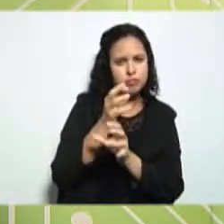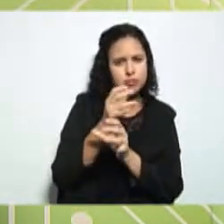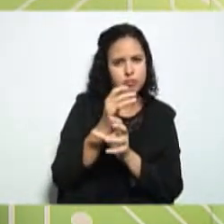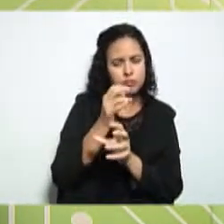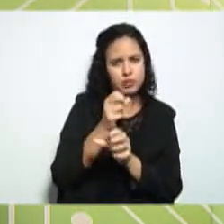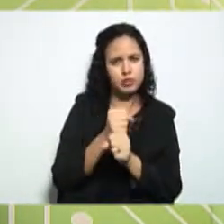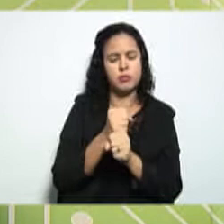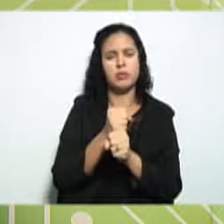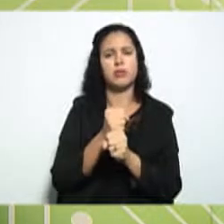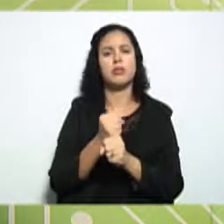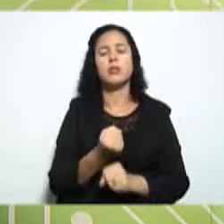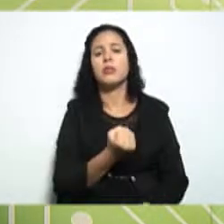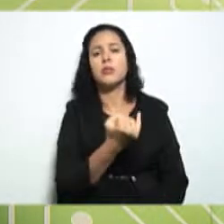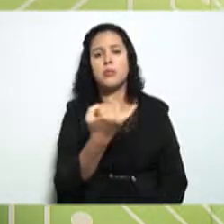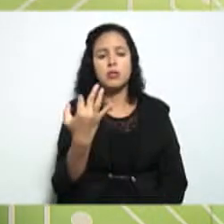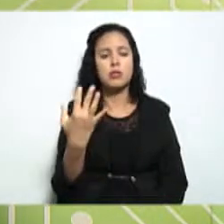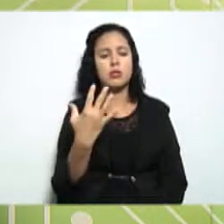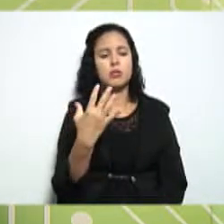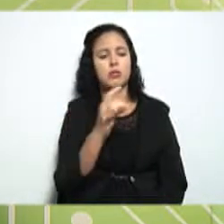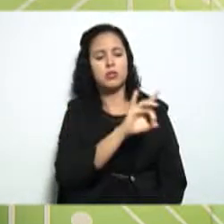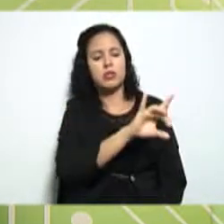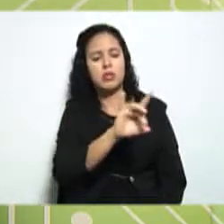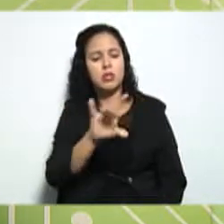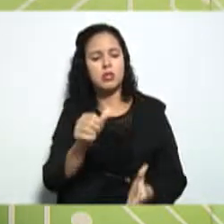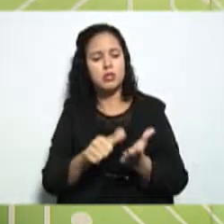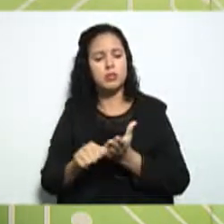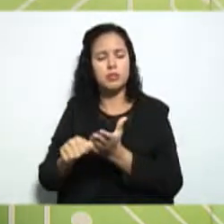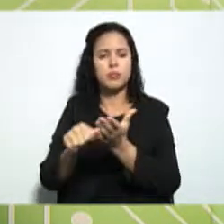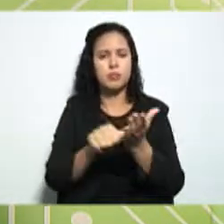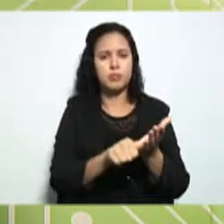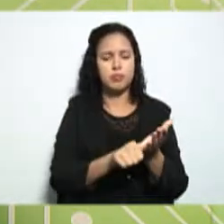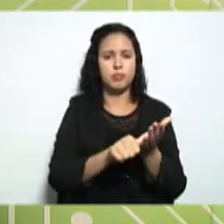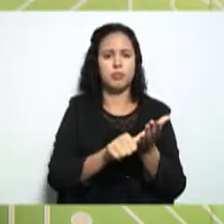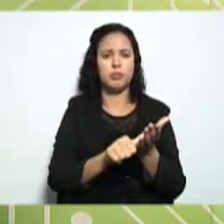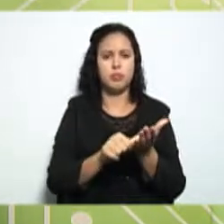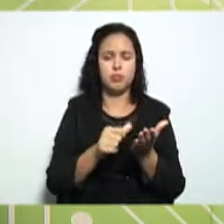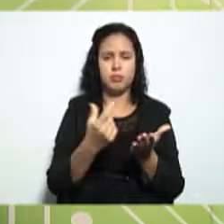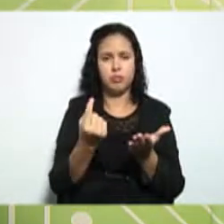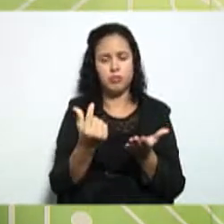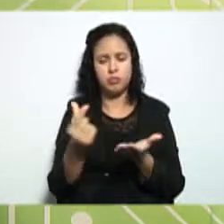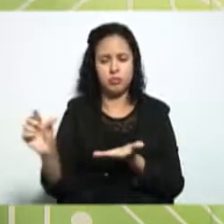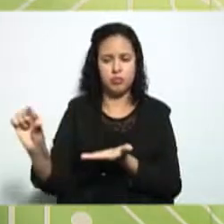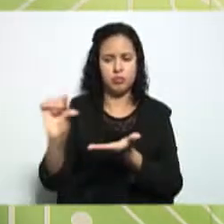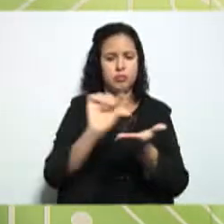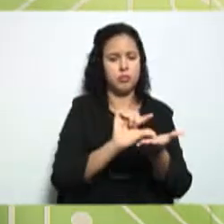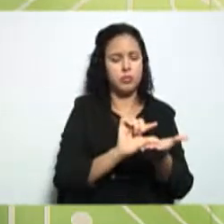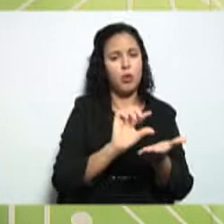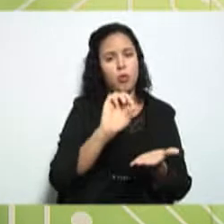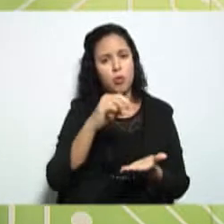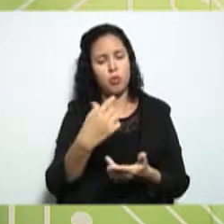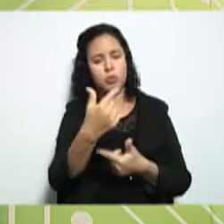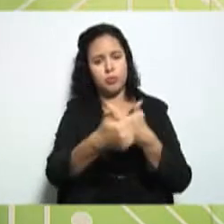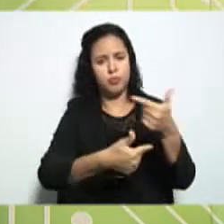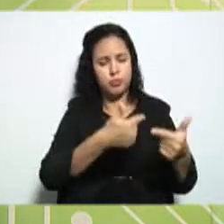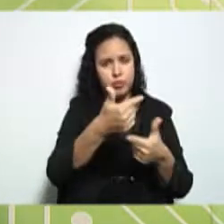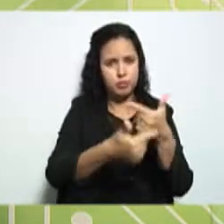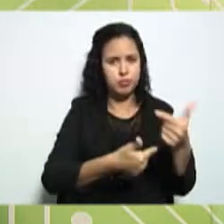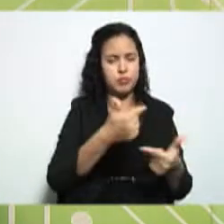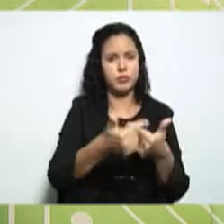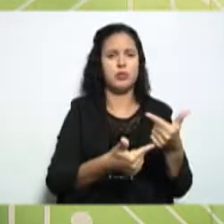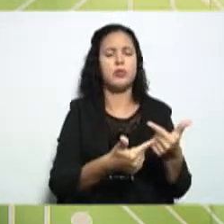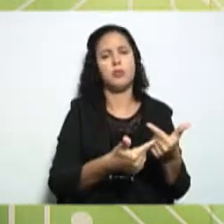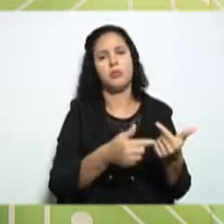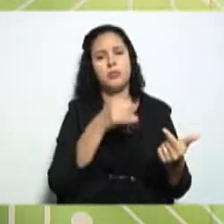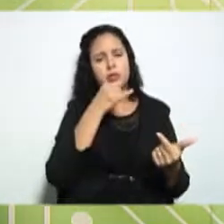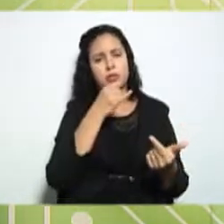calcular, a gente vê quanto que cada associado, quanto que cada cooperado fez de transações aqui na cooperativa. Um movimentou 10